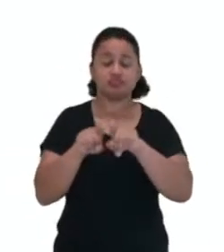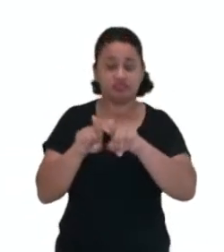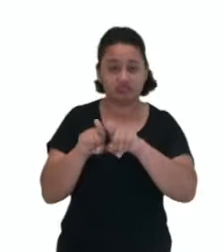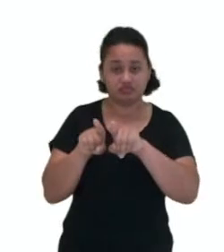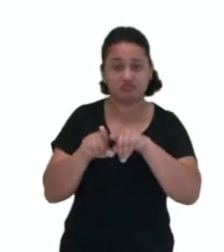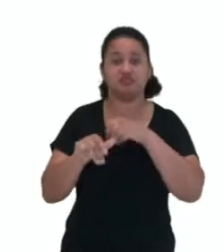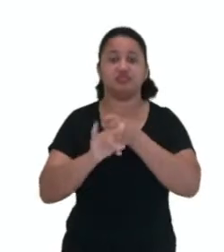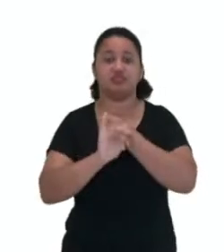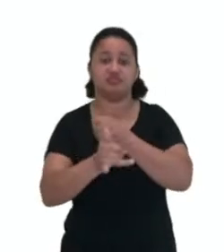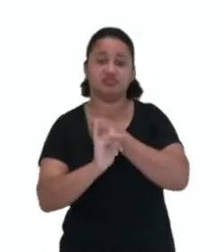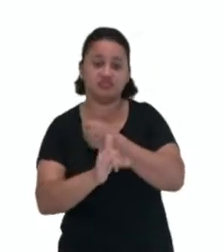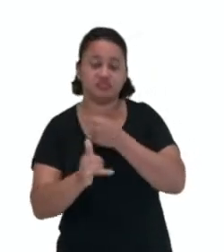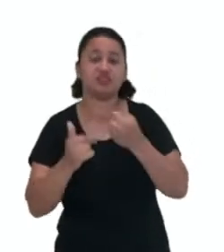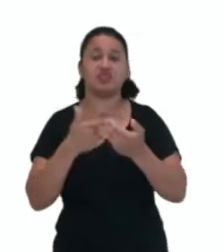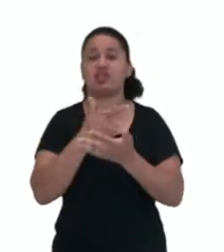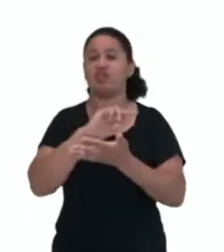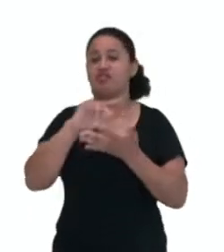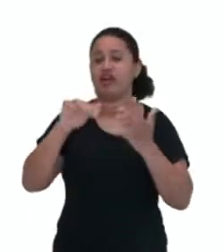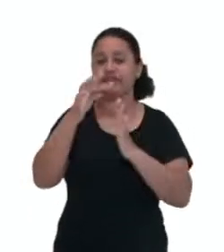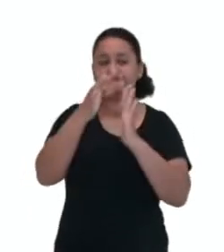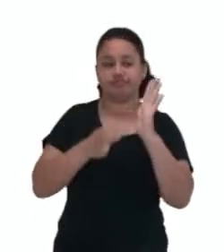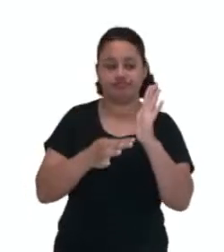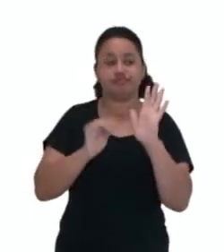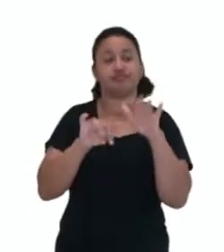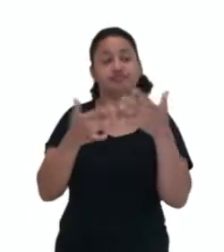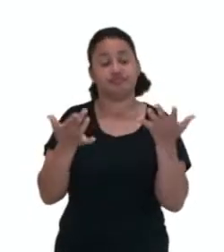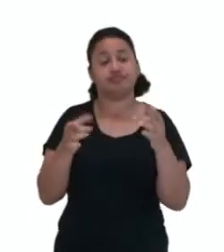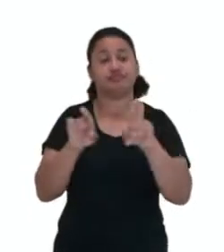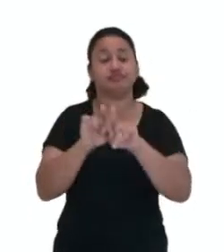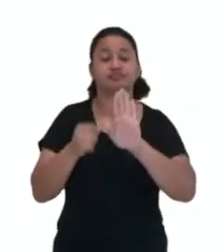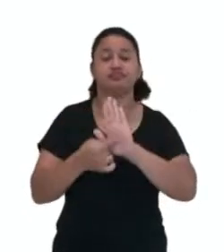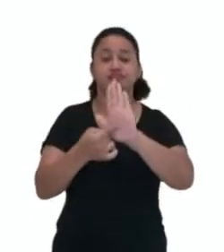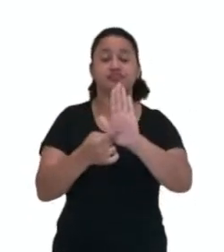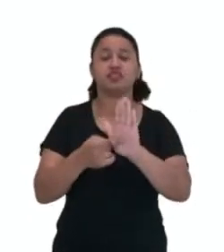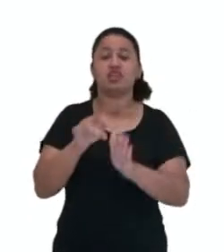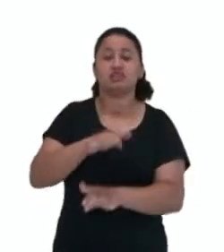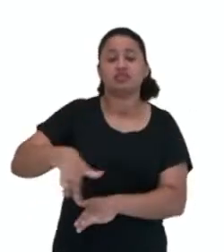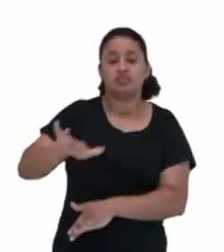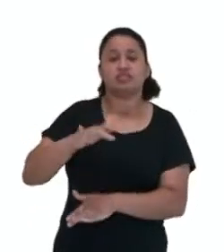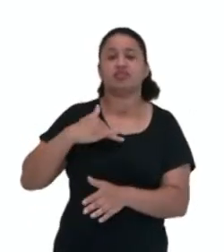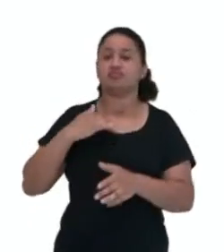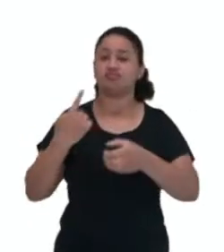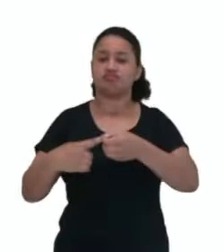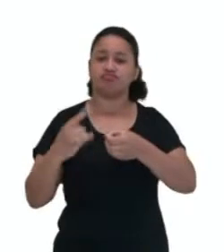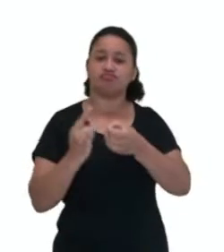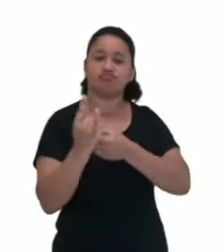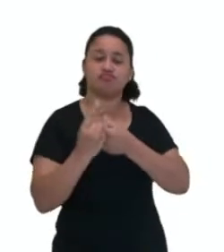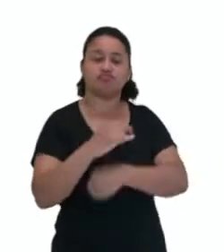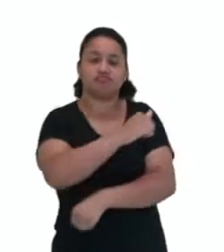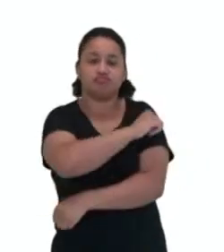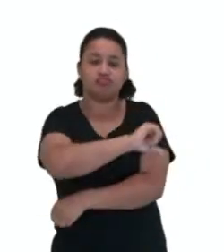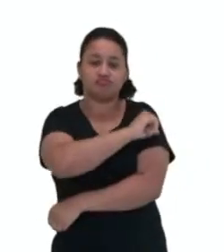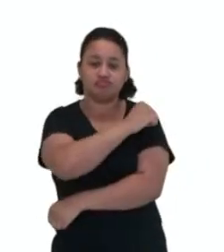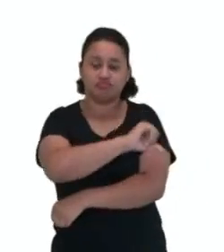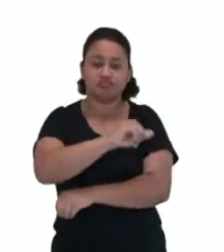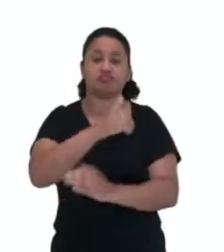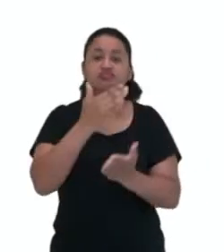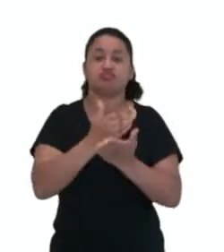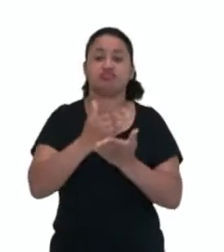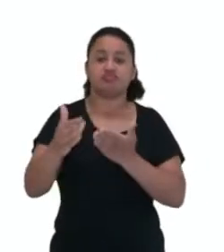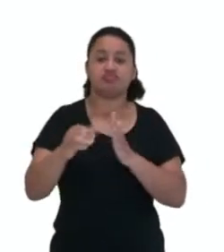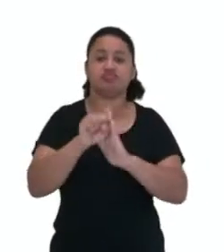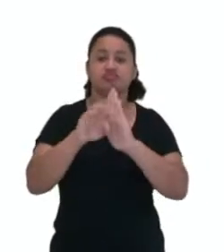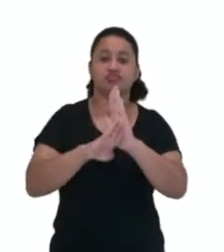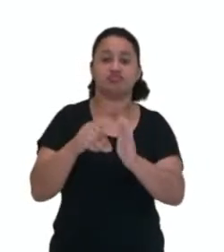diversos. Além do que de representar a vida urbana do Rio de Janeiro, da segunda metade do